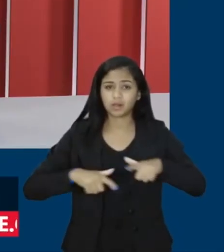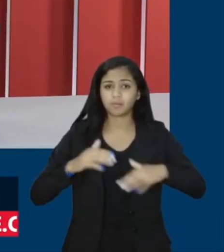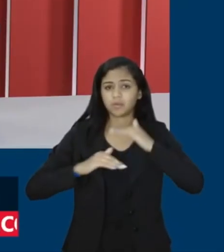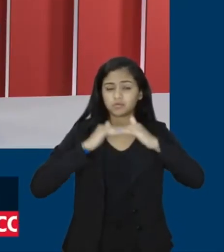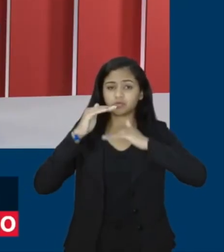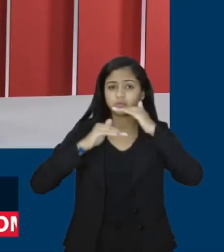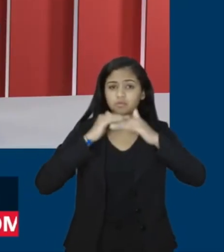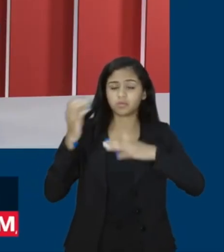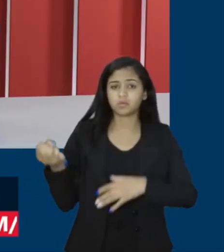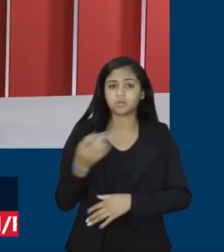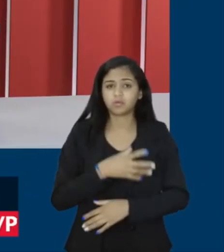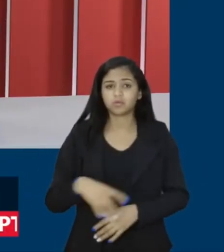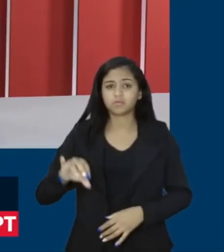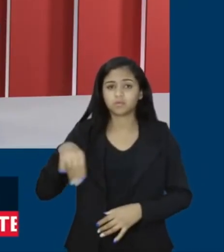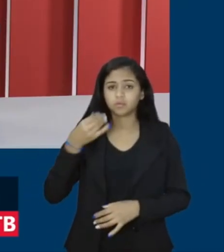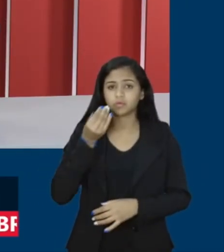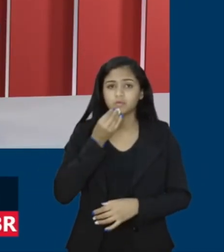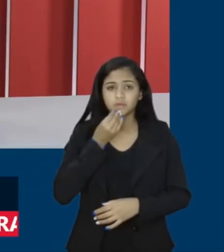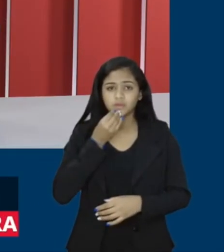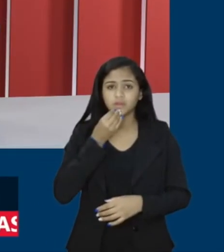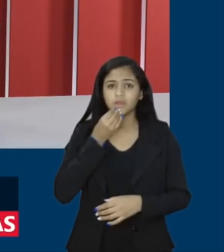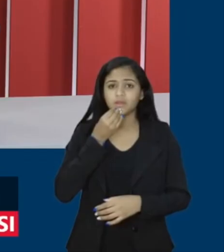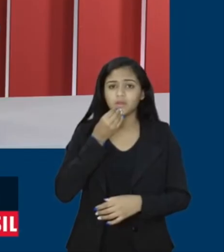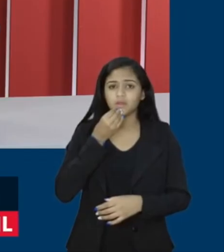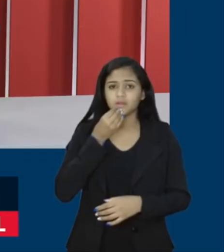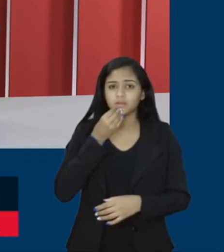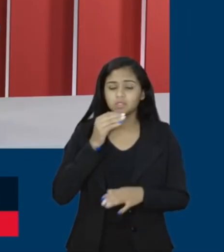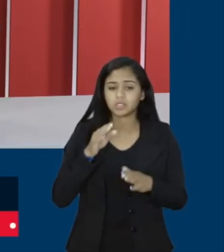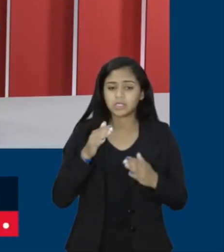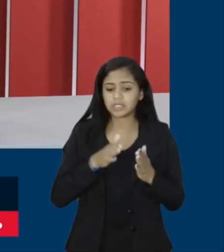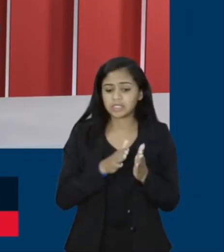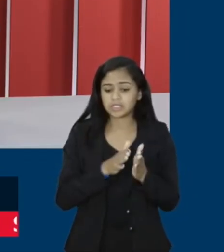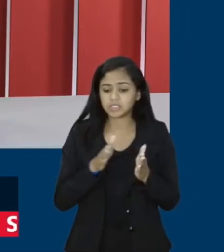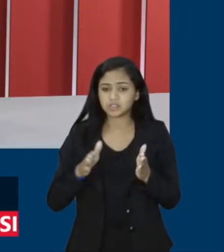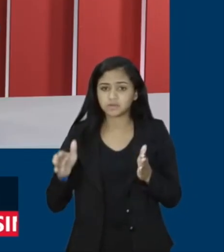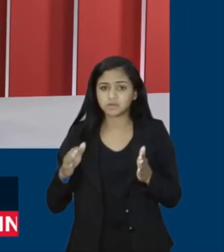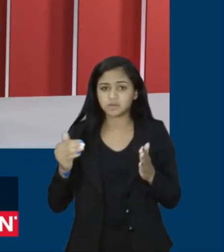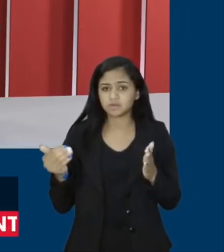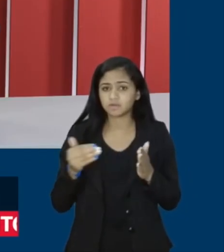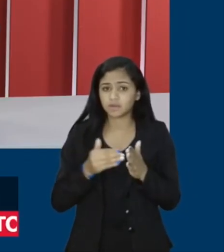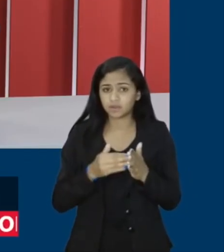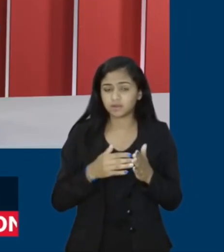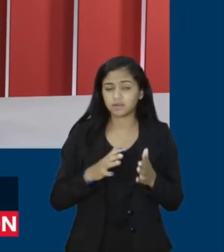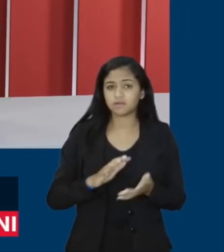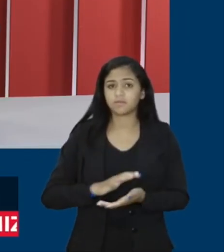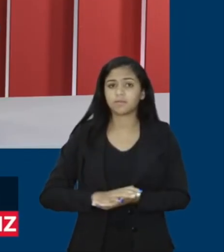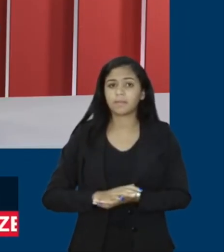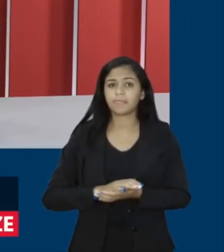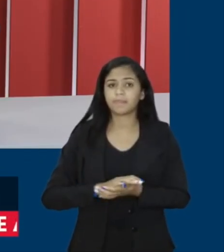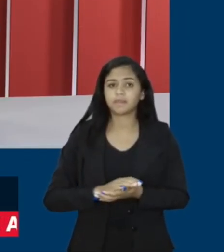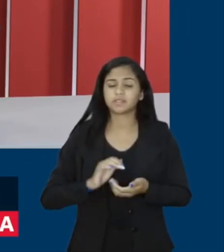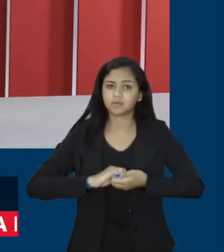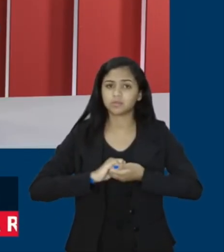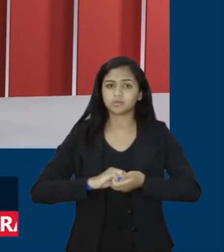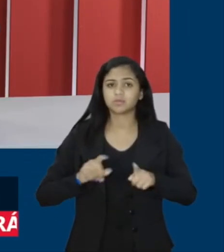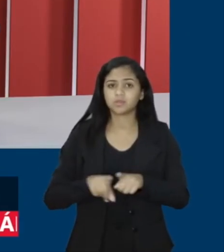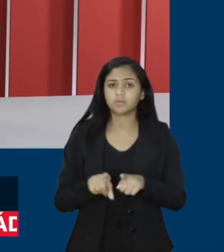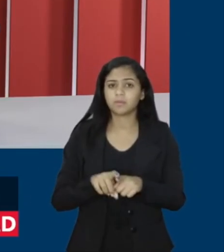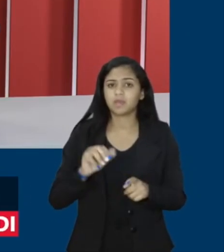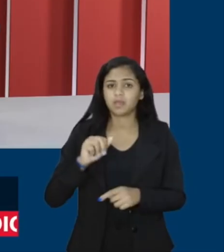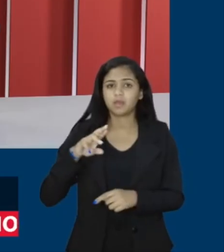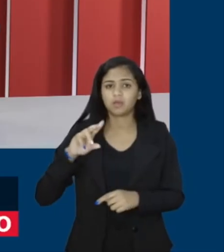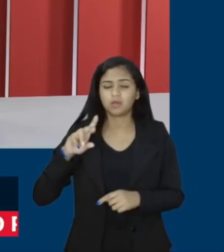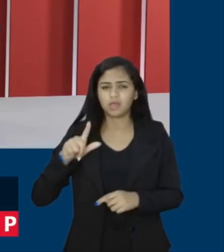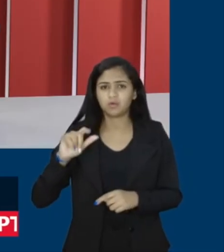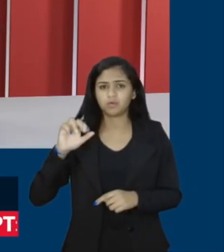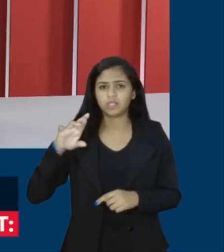desenvolvimento, novas oportunidades de negócios e divisas. A gente tem saudações aqui do Arilson Chiorato também, aqui, bom dia,